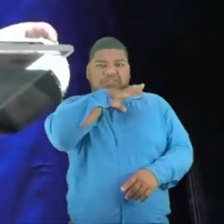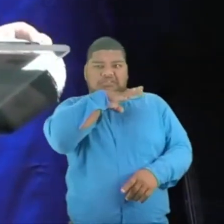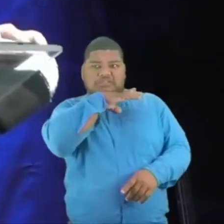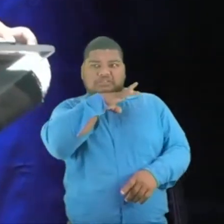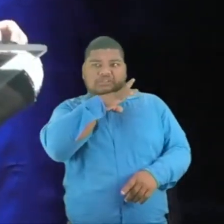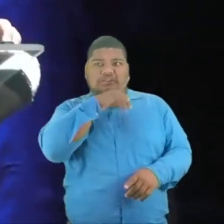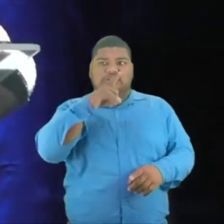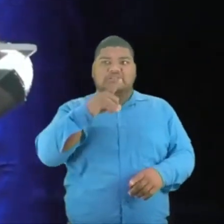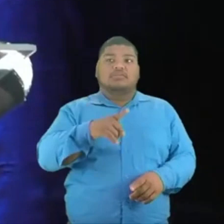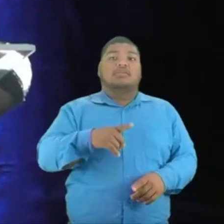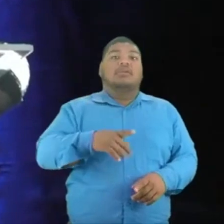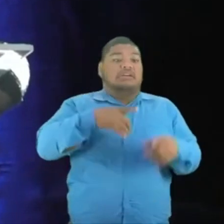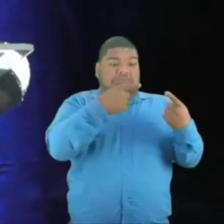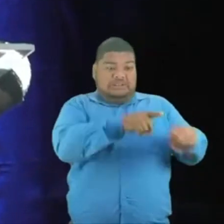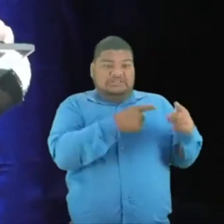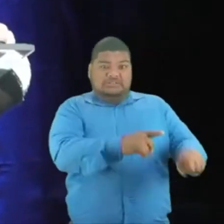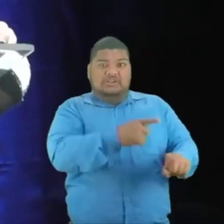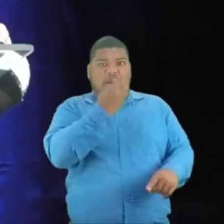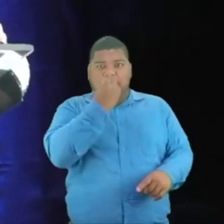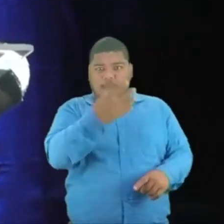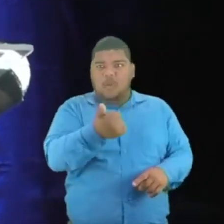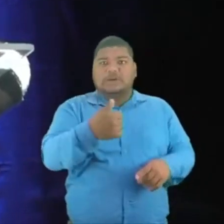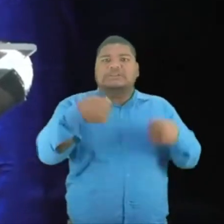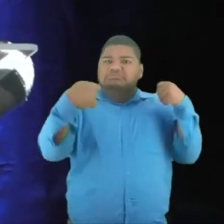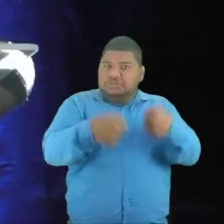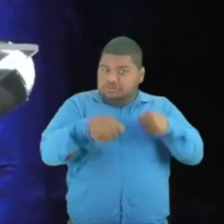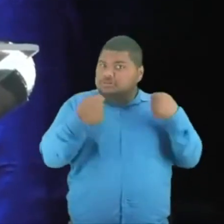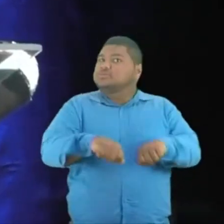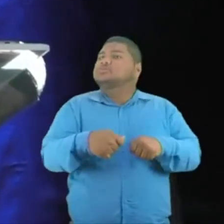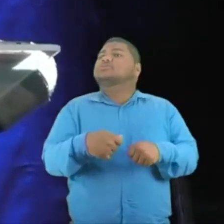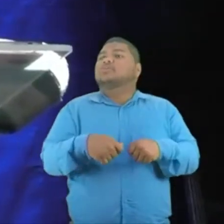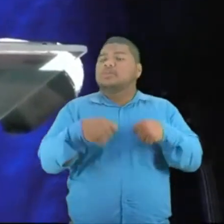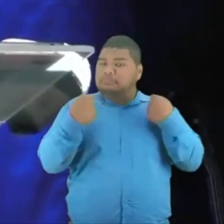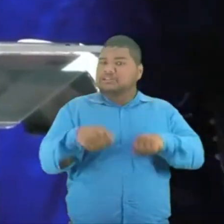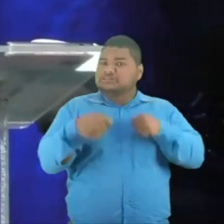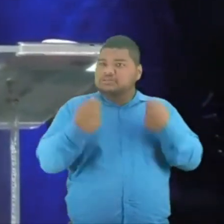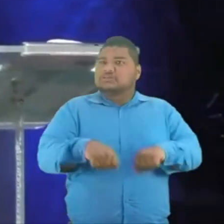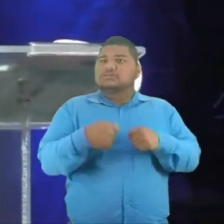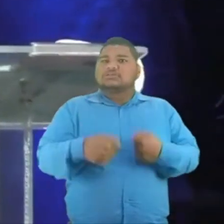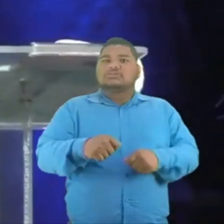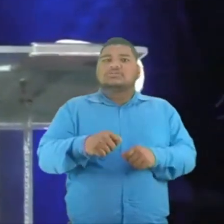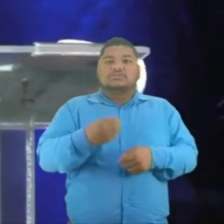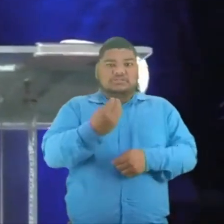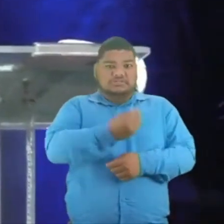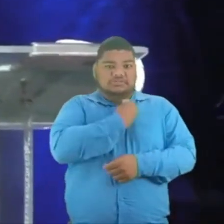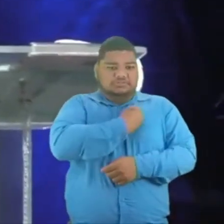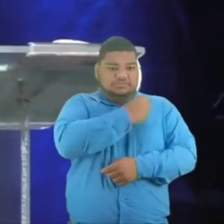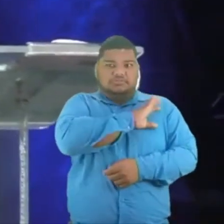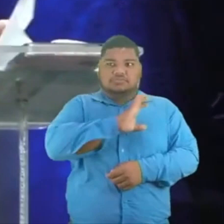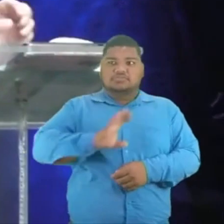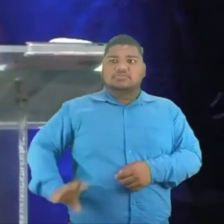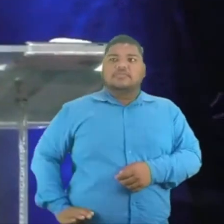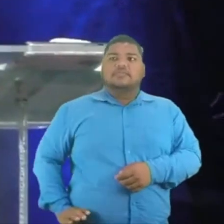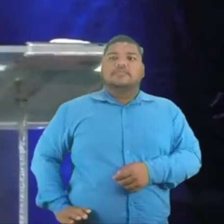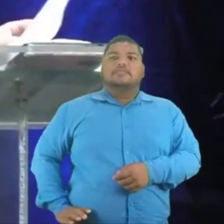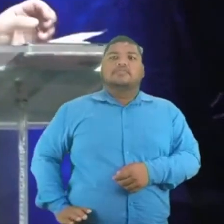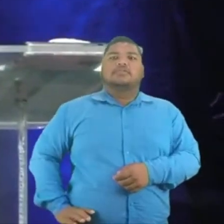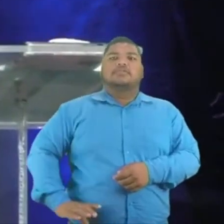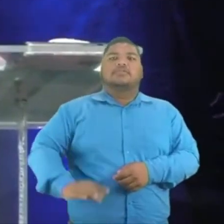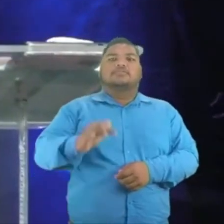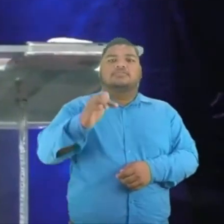perseguição é algo bom e algo necessário, eu vou dizer necessário na vida do cristão. Tiago capítulo 1,